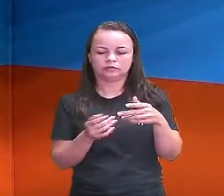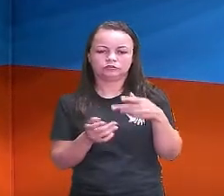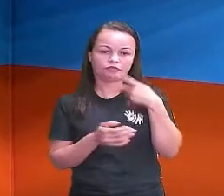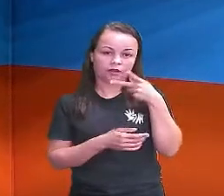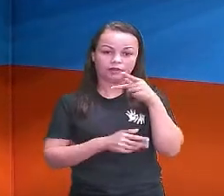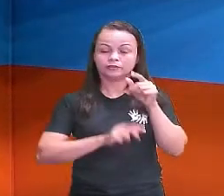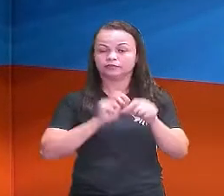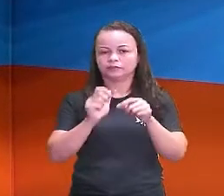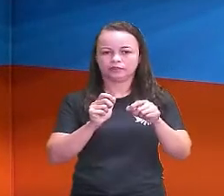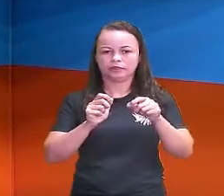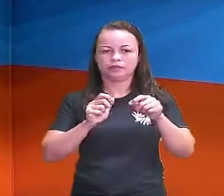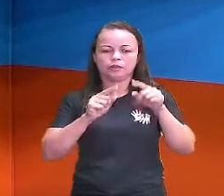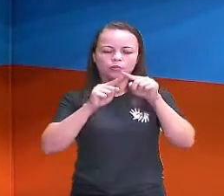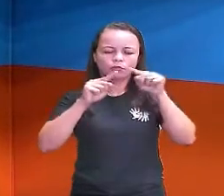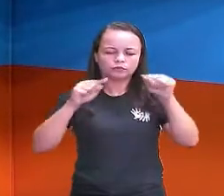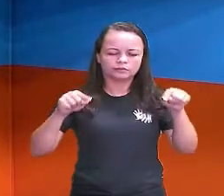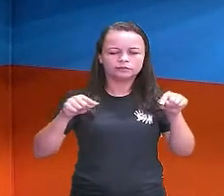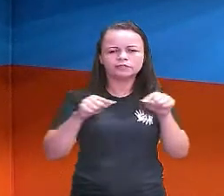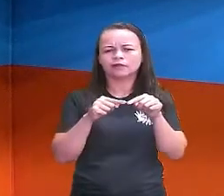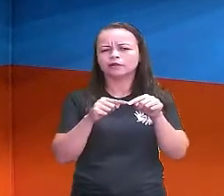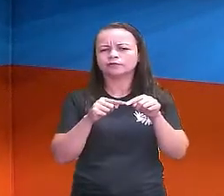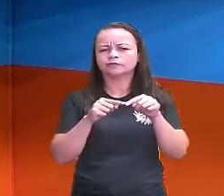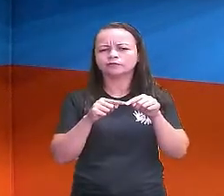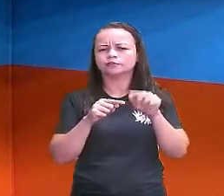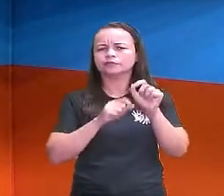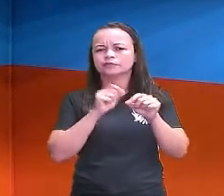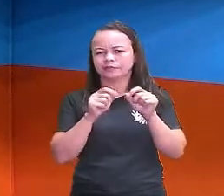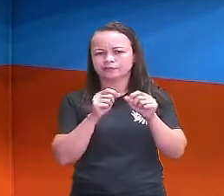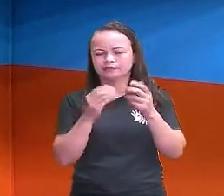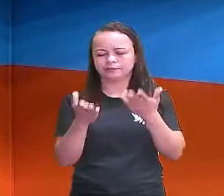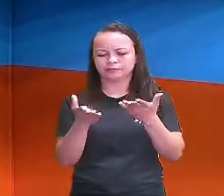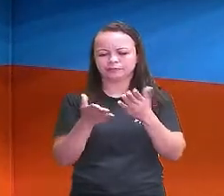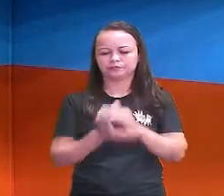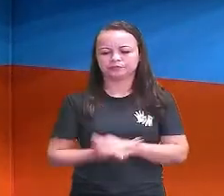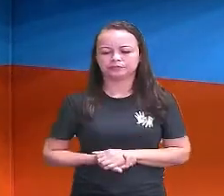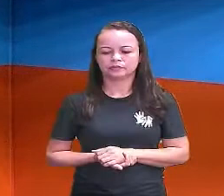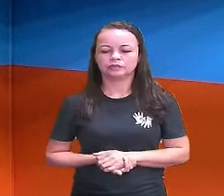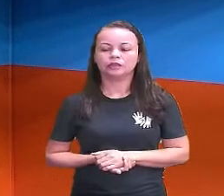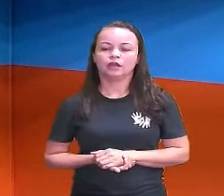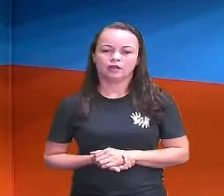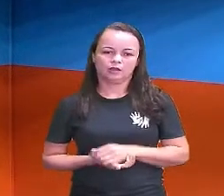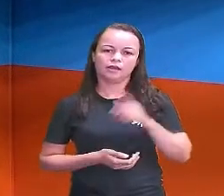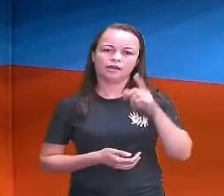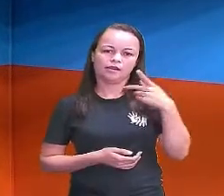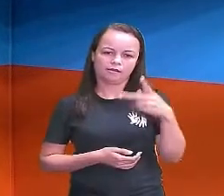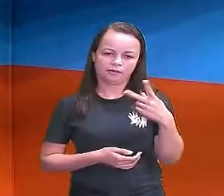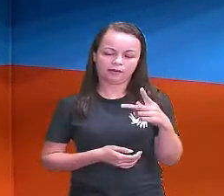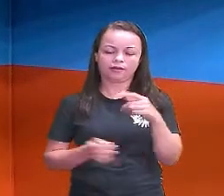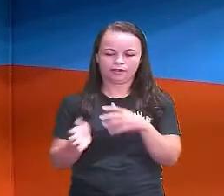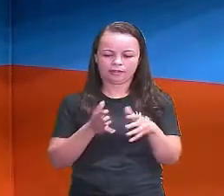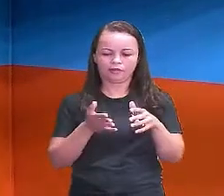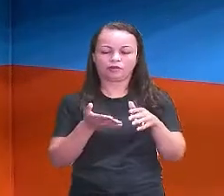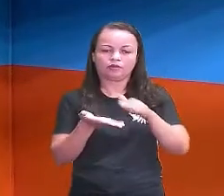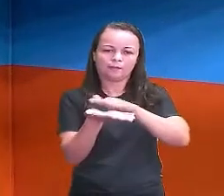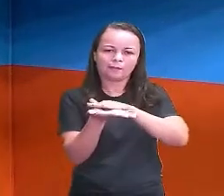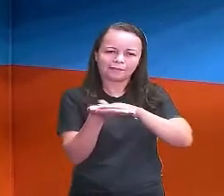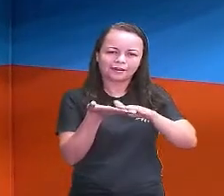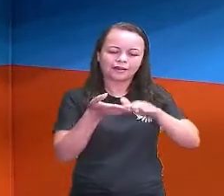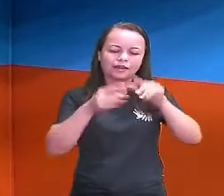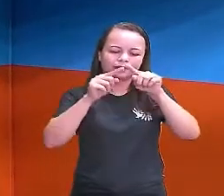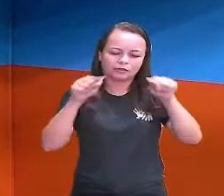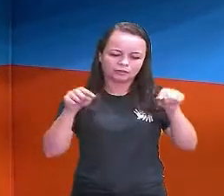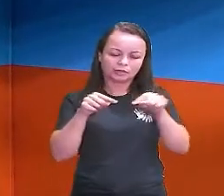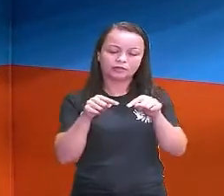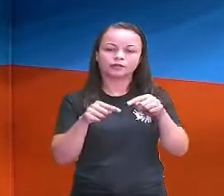triângulo, tá? E qual é o triângulo? O que é um triângulo? O triângulo é uma figura geométrica plana e ela possui